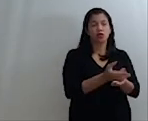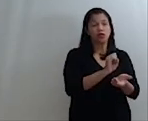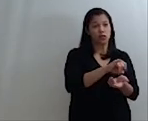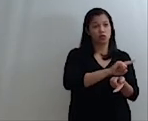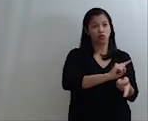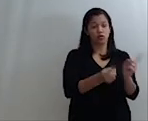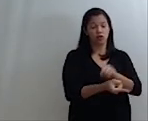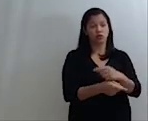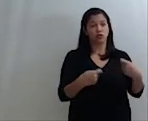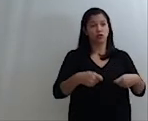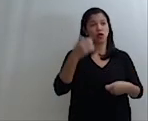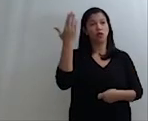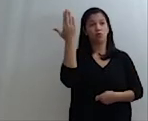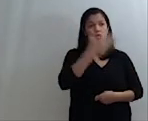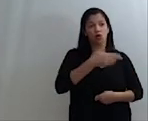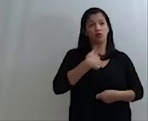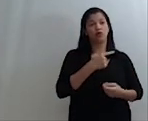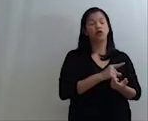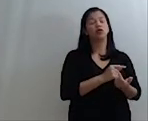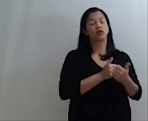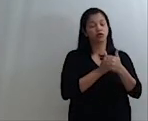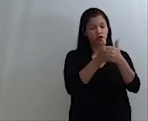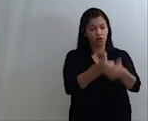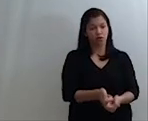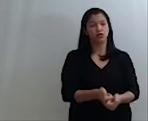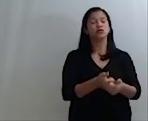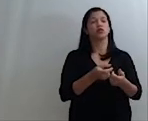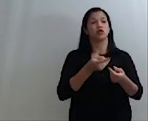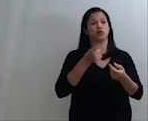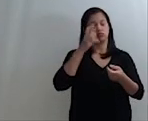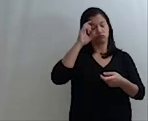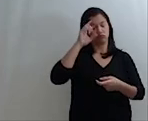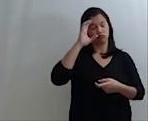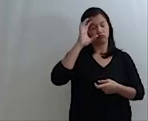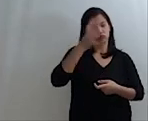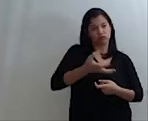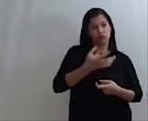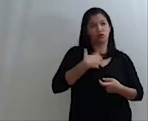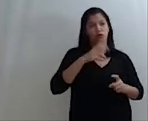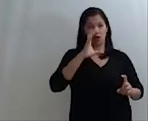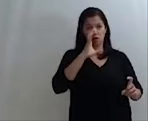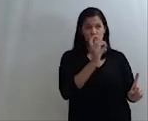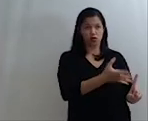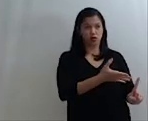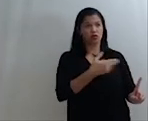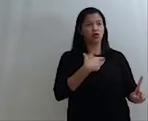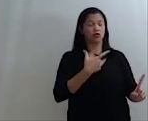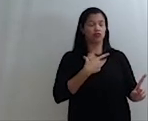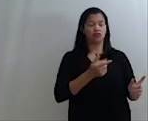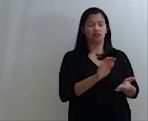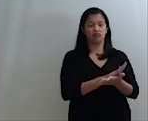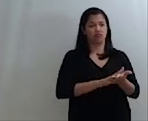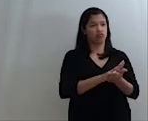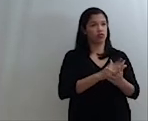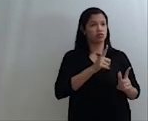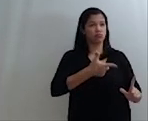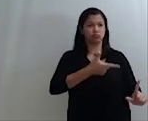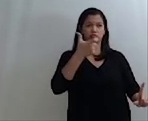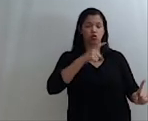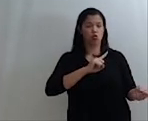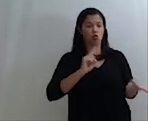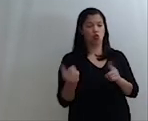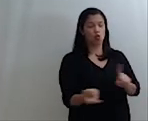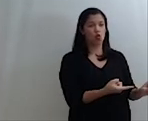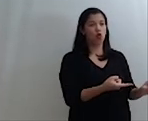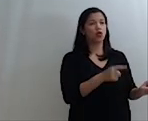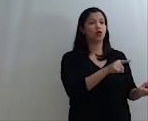interpretação e o caminho seguido pelos jurados principalmente pelas declarações acusado que afirma ter efetuado os disparos de armas de fogo contra o ofendido em razão